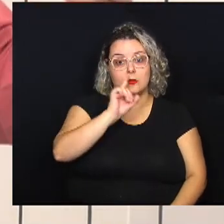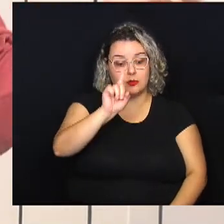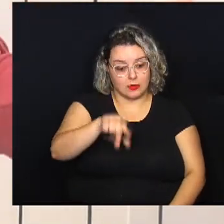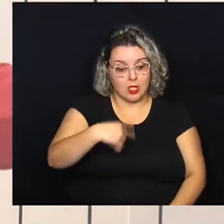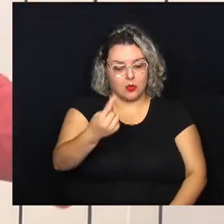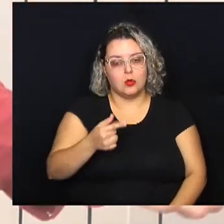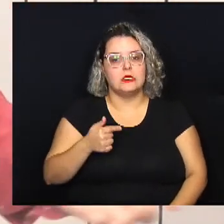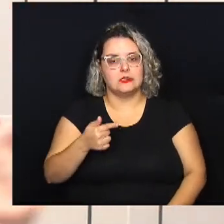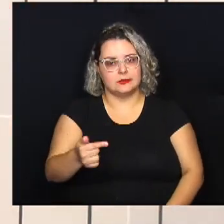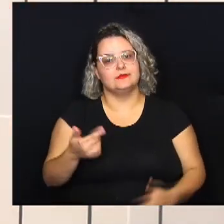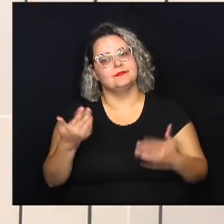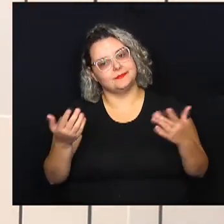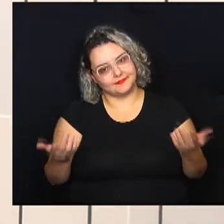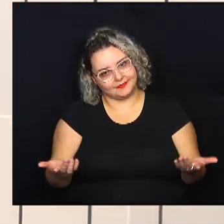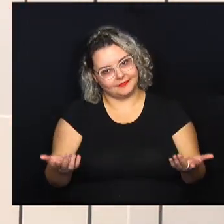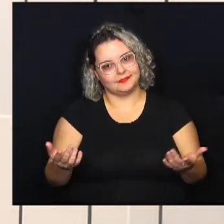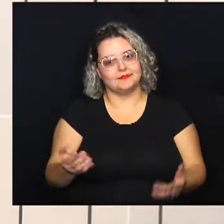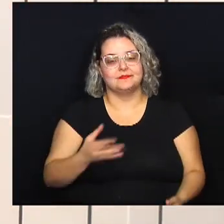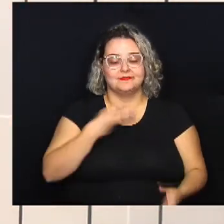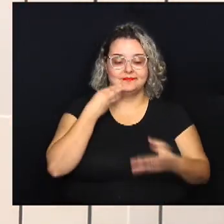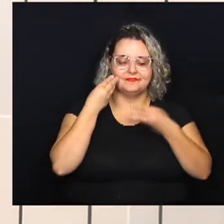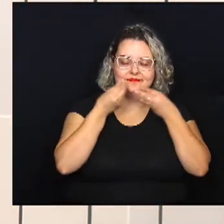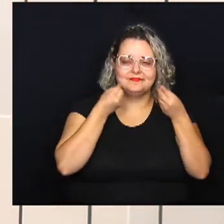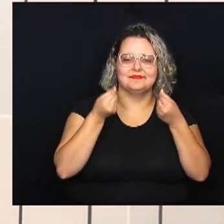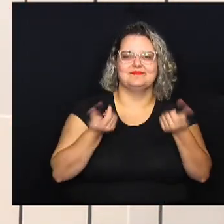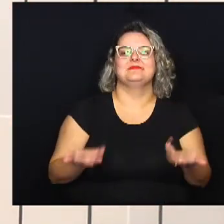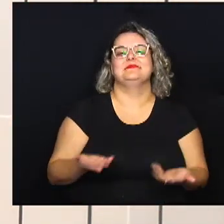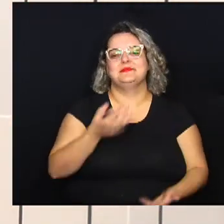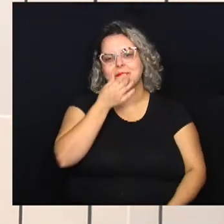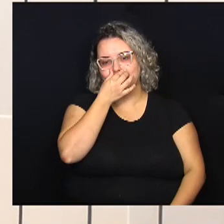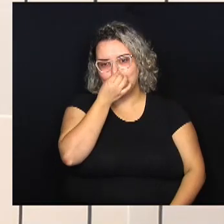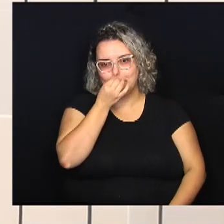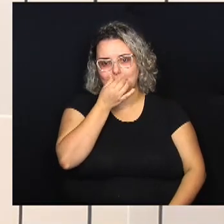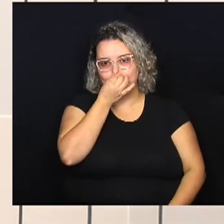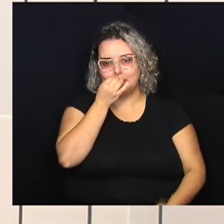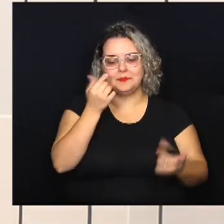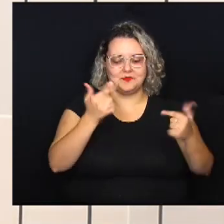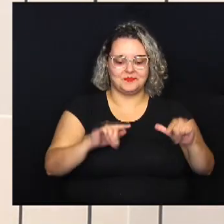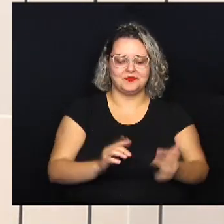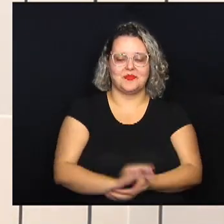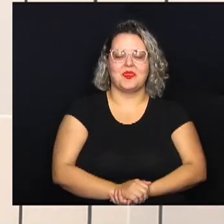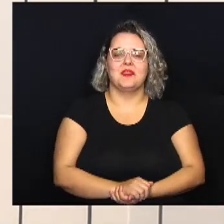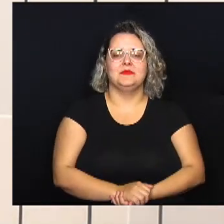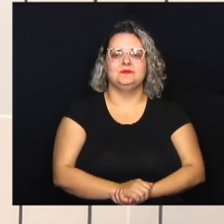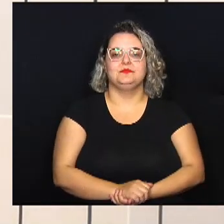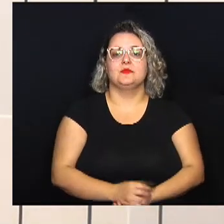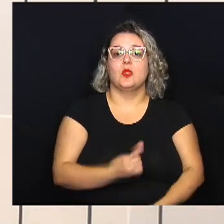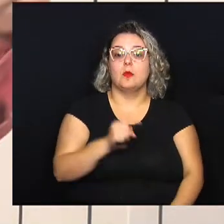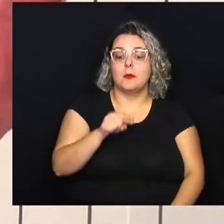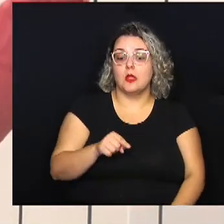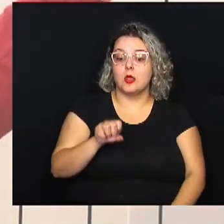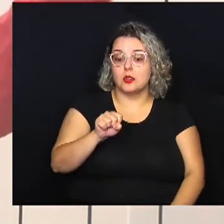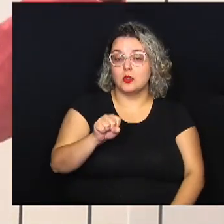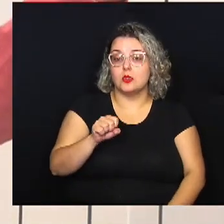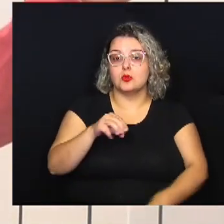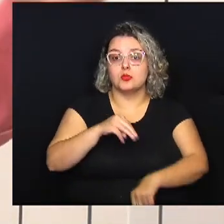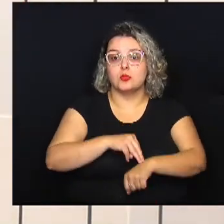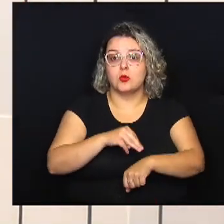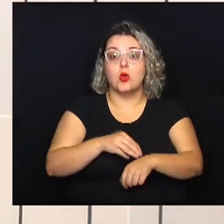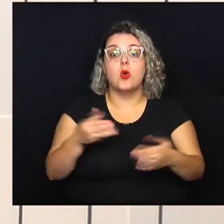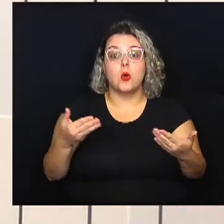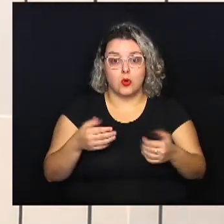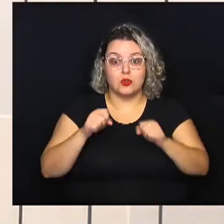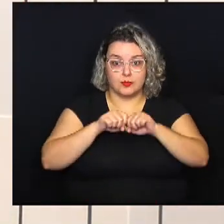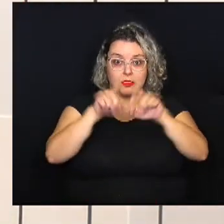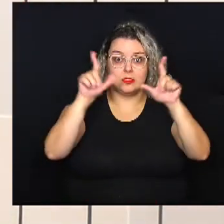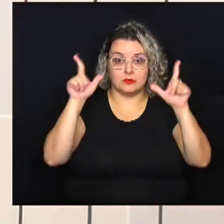semana e ainda saborear a gastronomia local. Olha só, 1h mais 8. Hoje pela